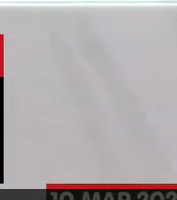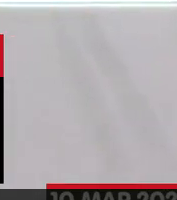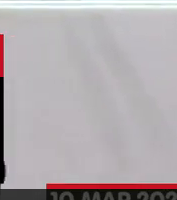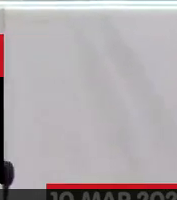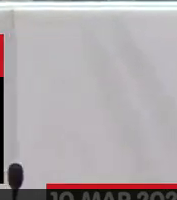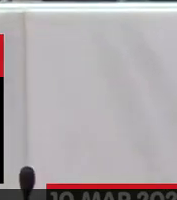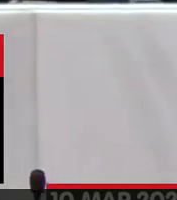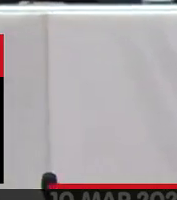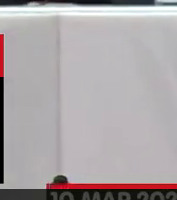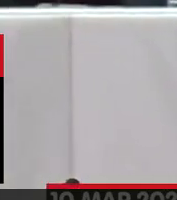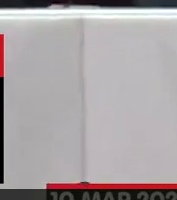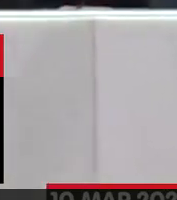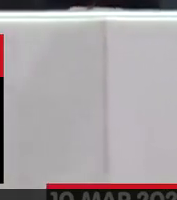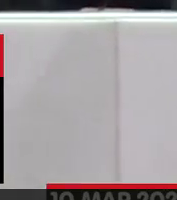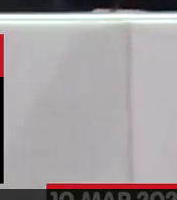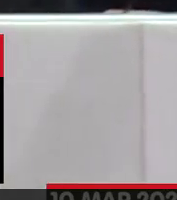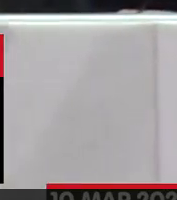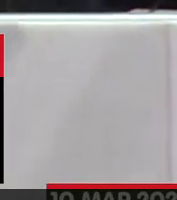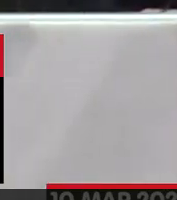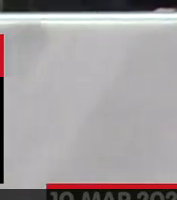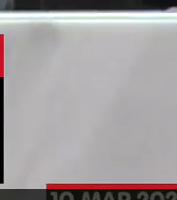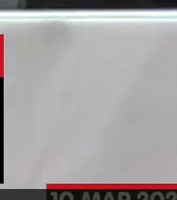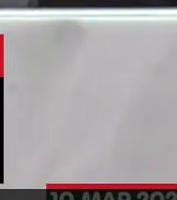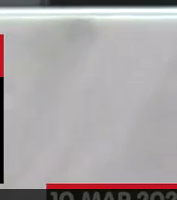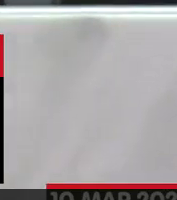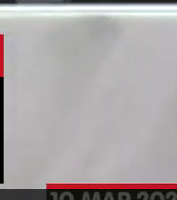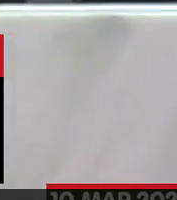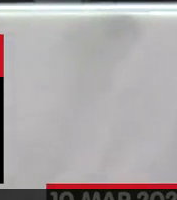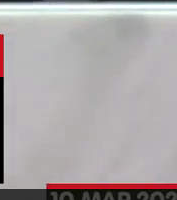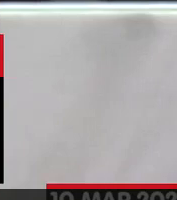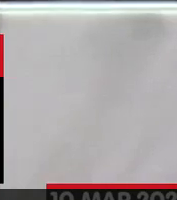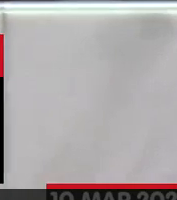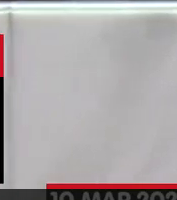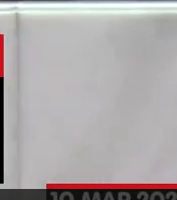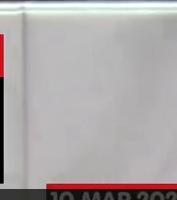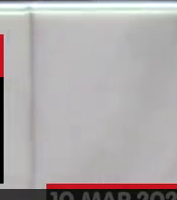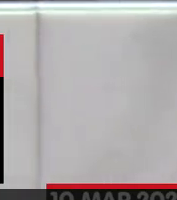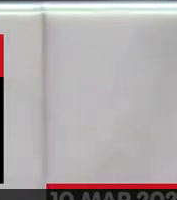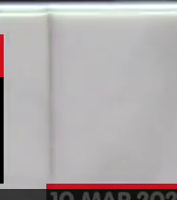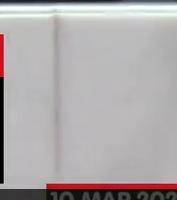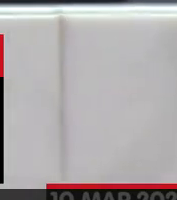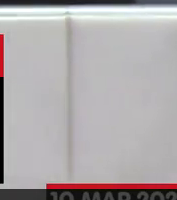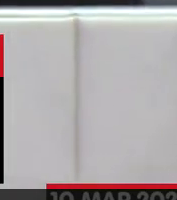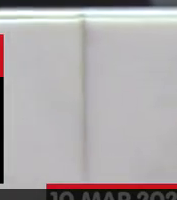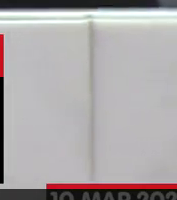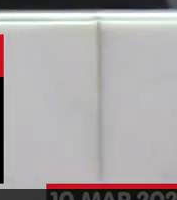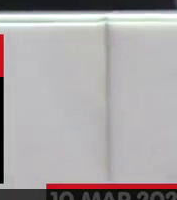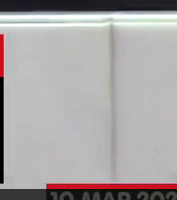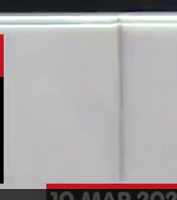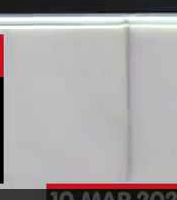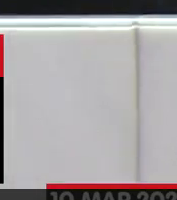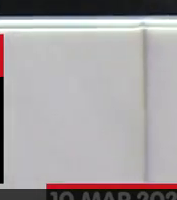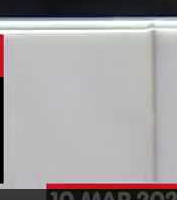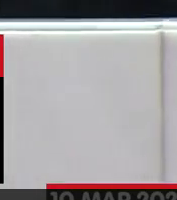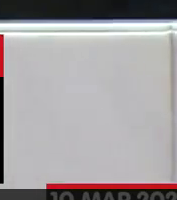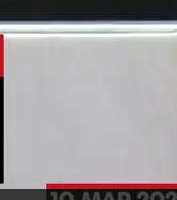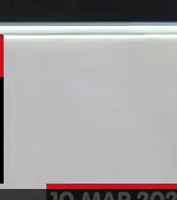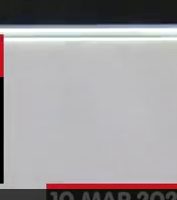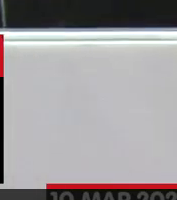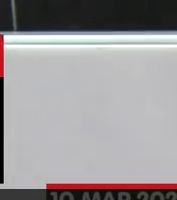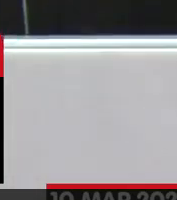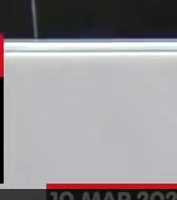pasta no combate academia de covid-19 aqui no estado neste momento está está sendo feita a leitura da ata da reunião anterior